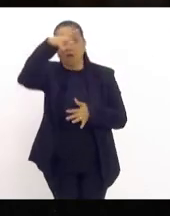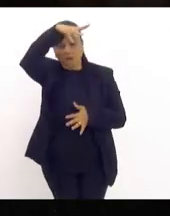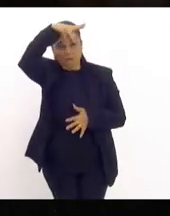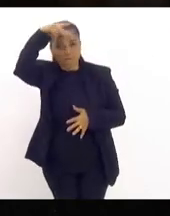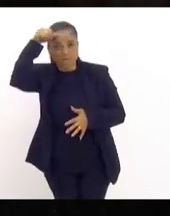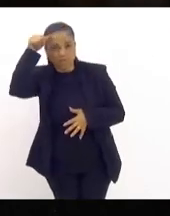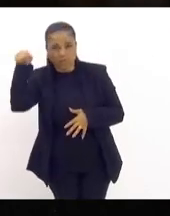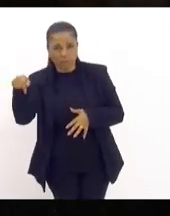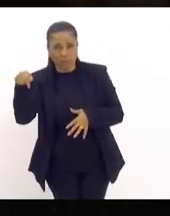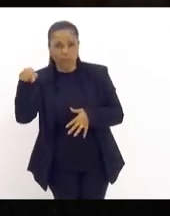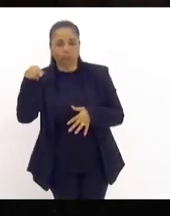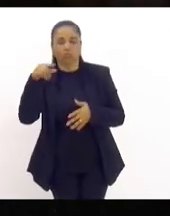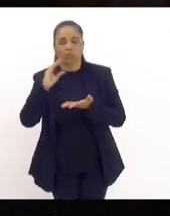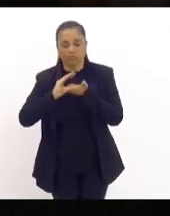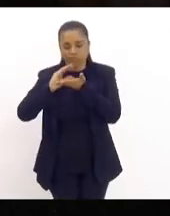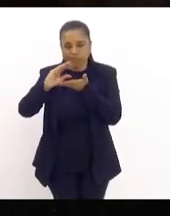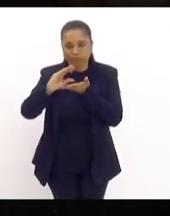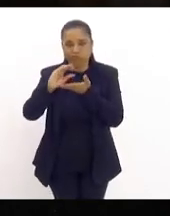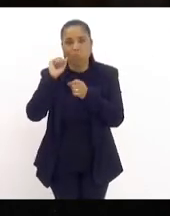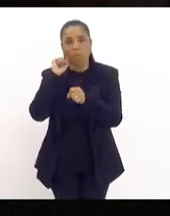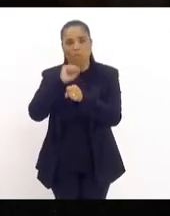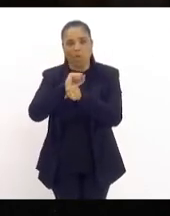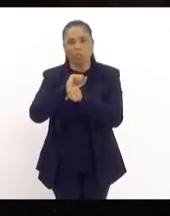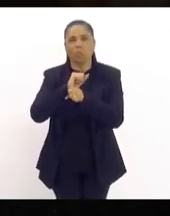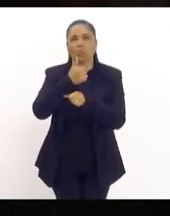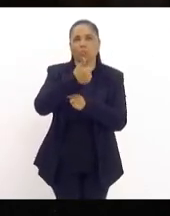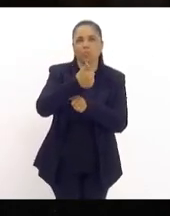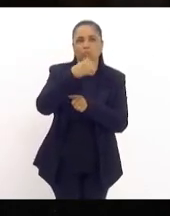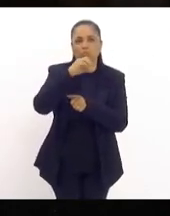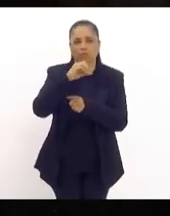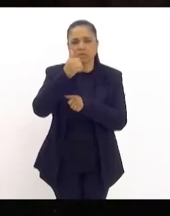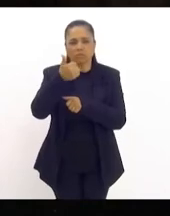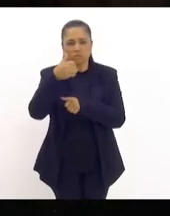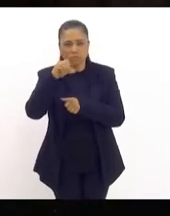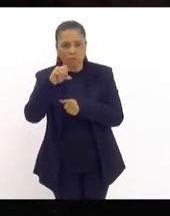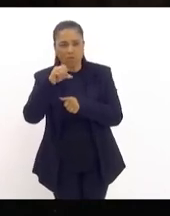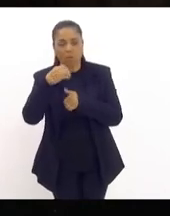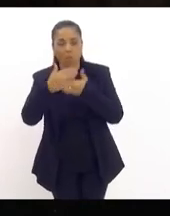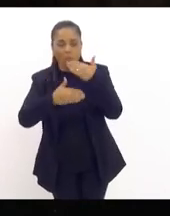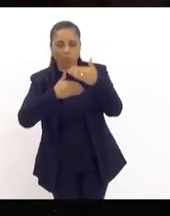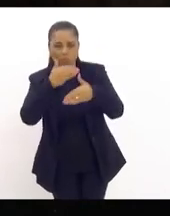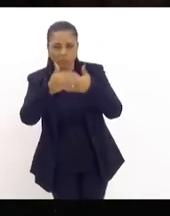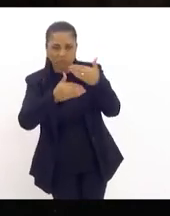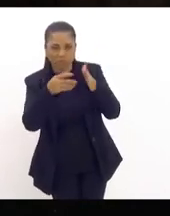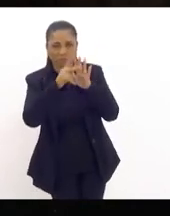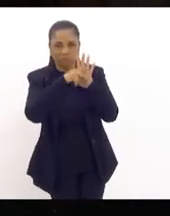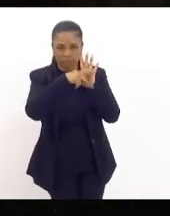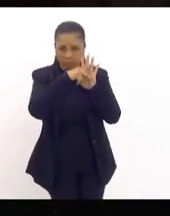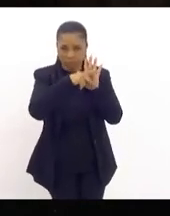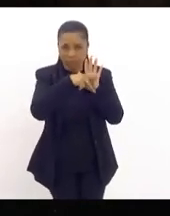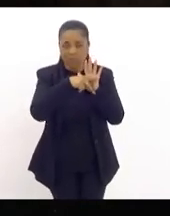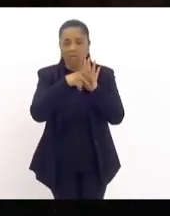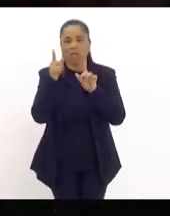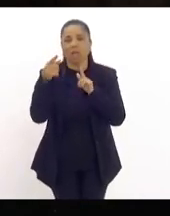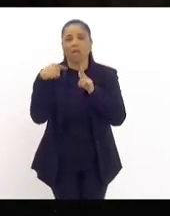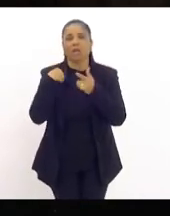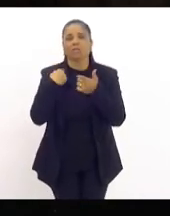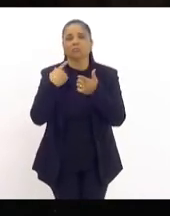desde 2019, o processo de desmatamento, não é, promovido pelo